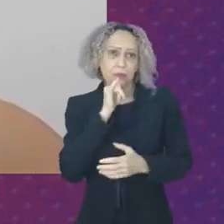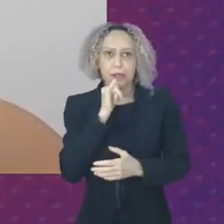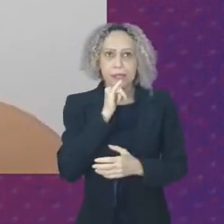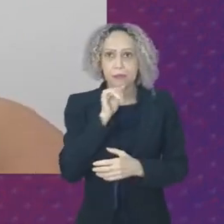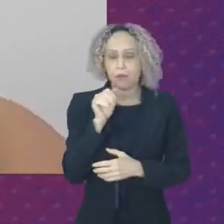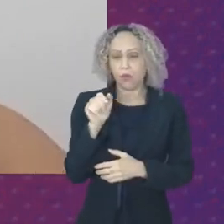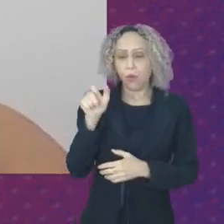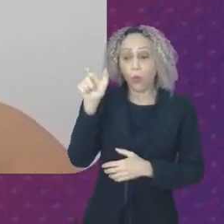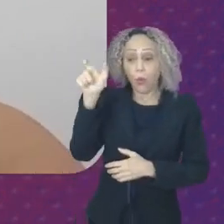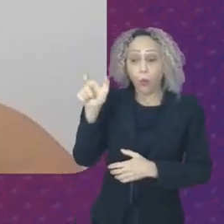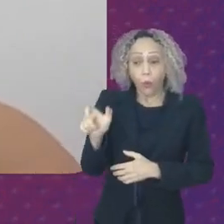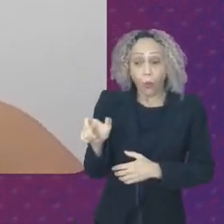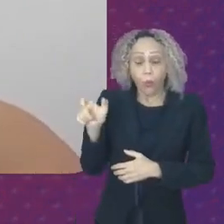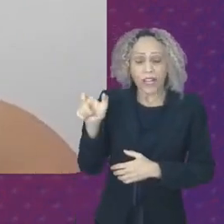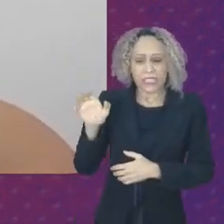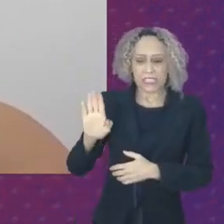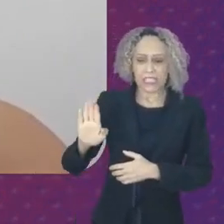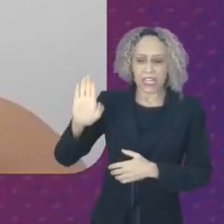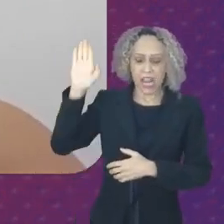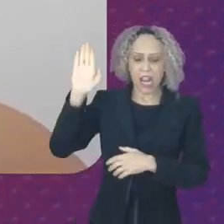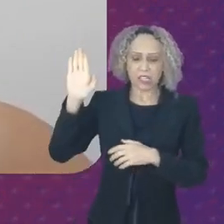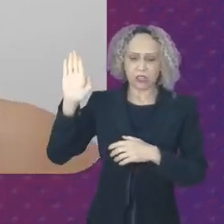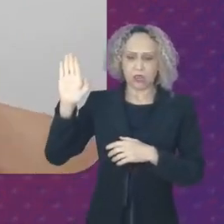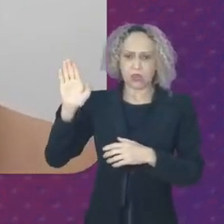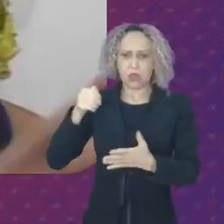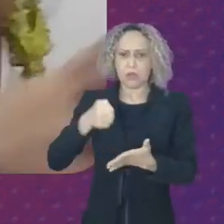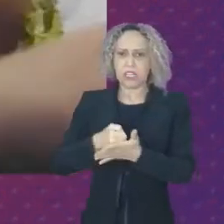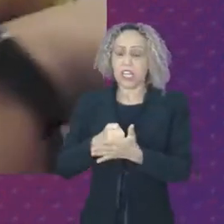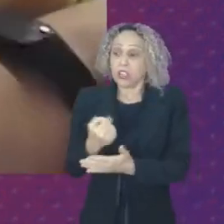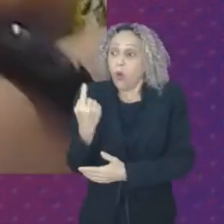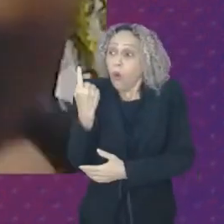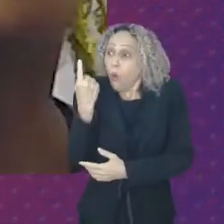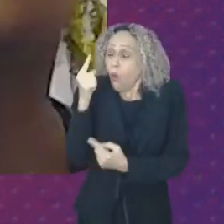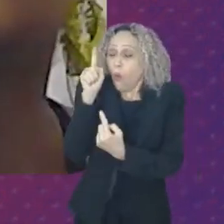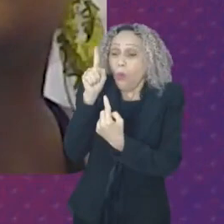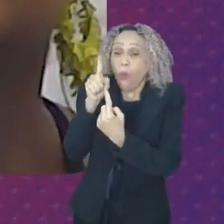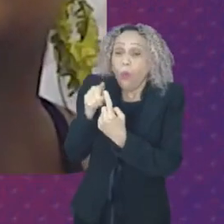presa a isso. Algumas comunicações vão exigir um arquétipo mais